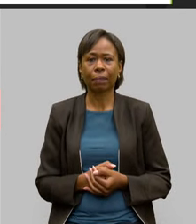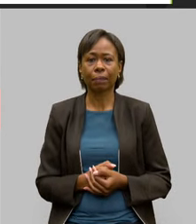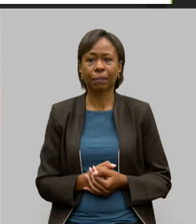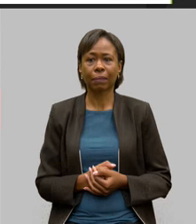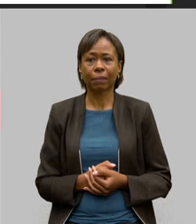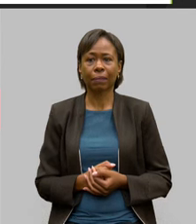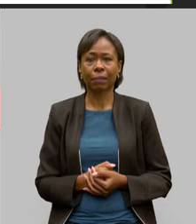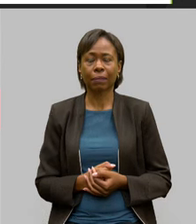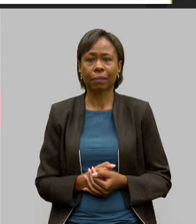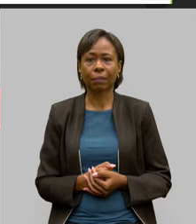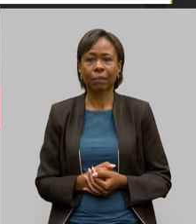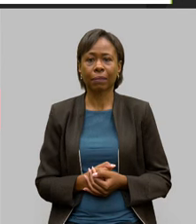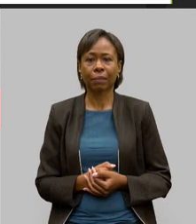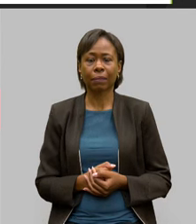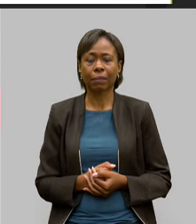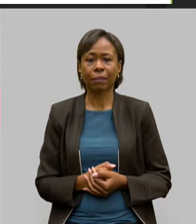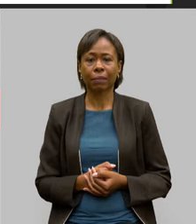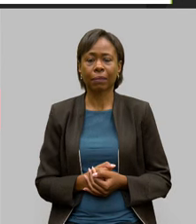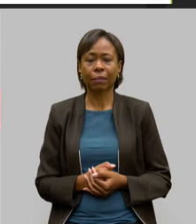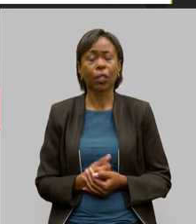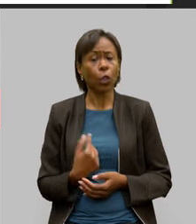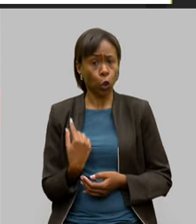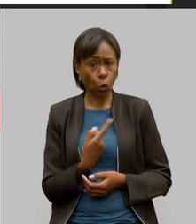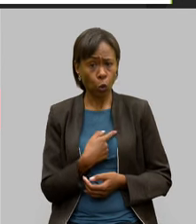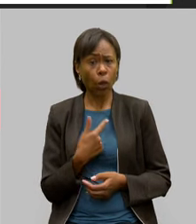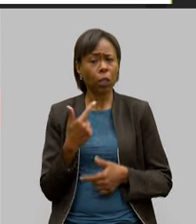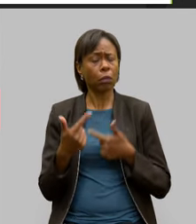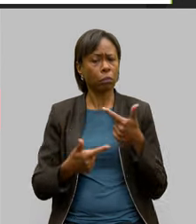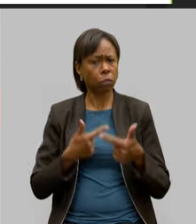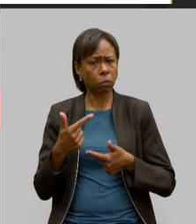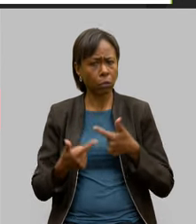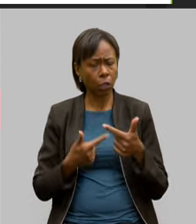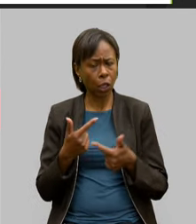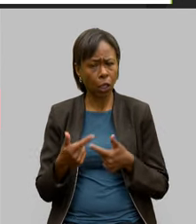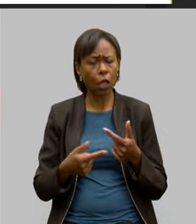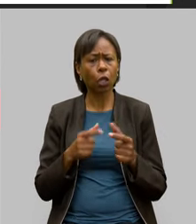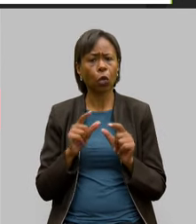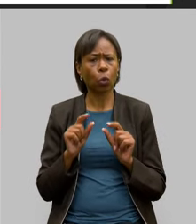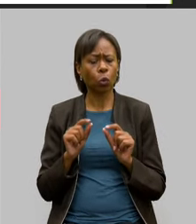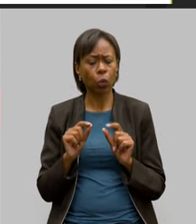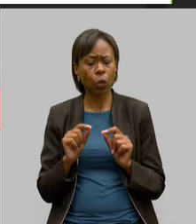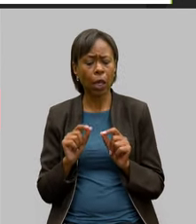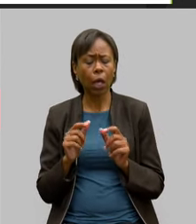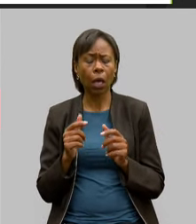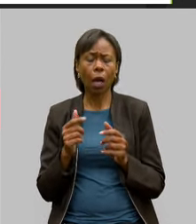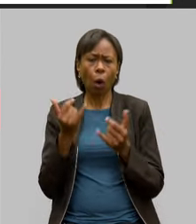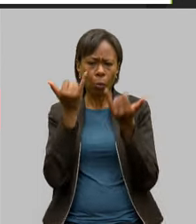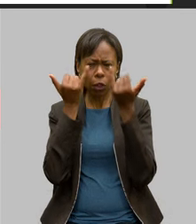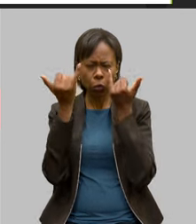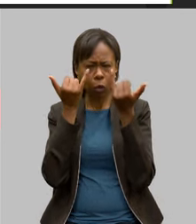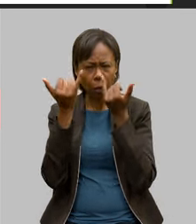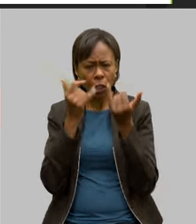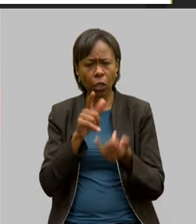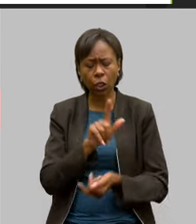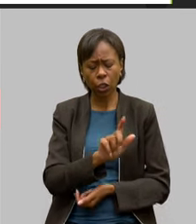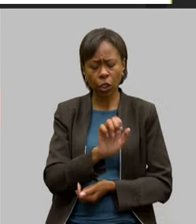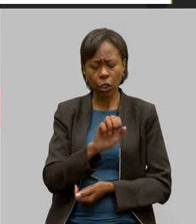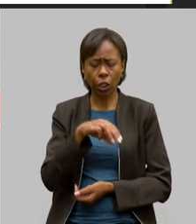dizer é que quando a gente trabalha com um banco de germoplasma nós queremos